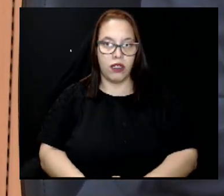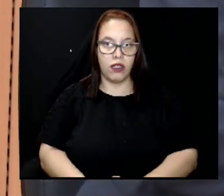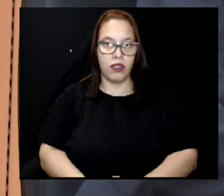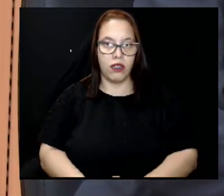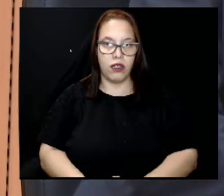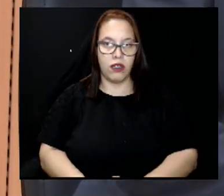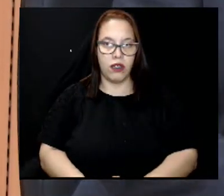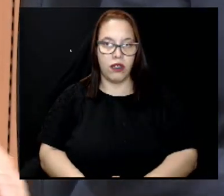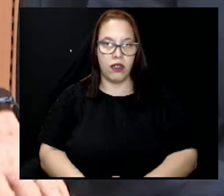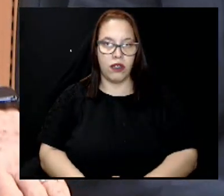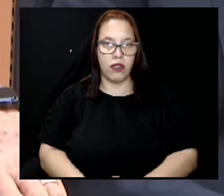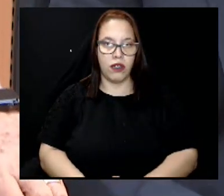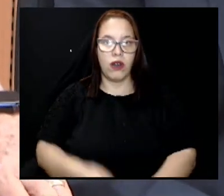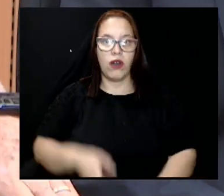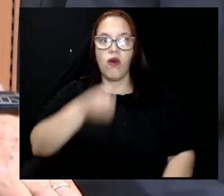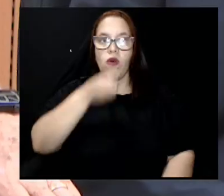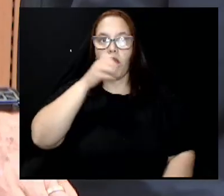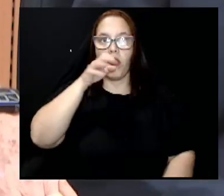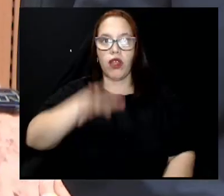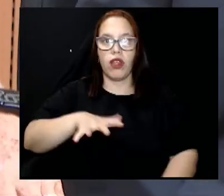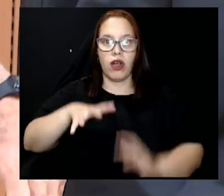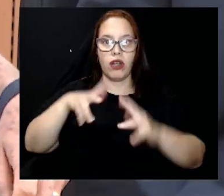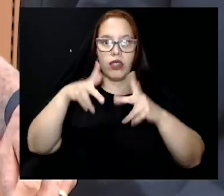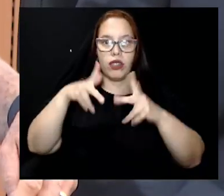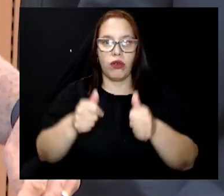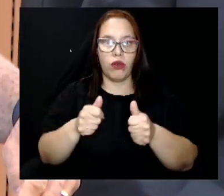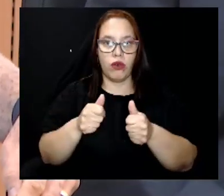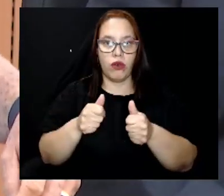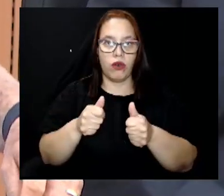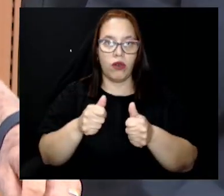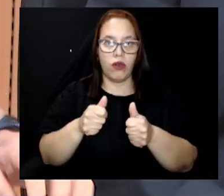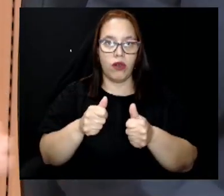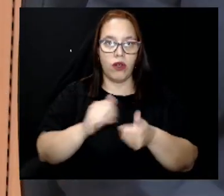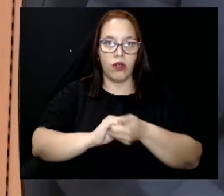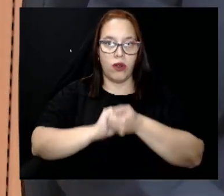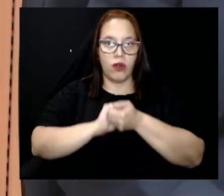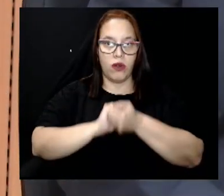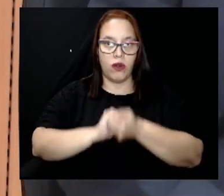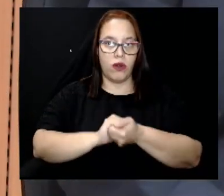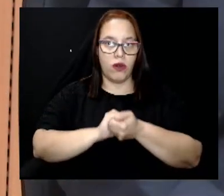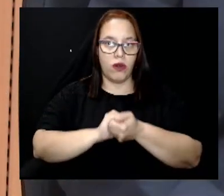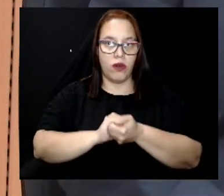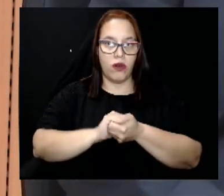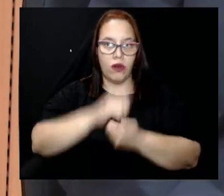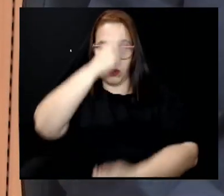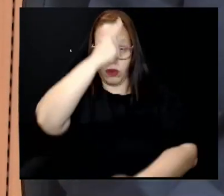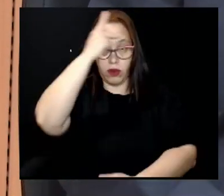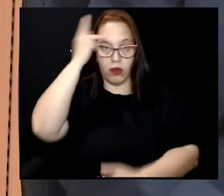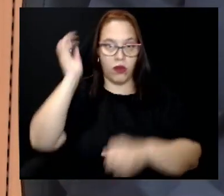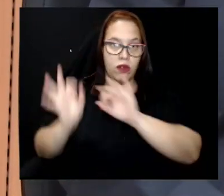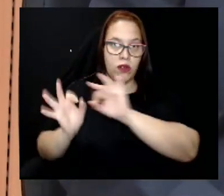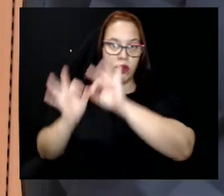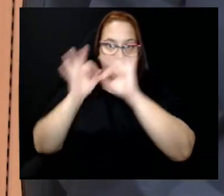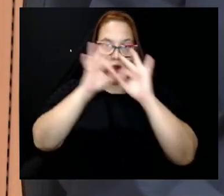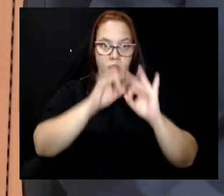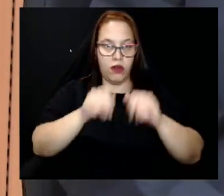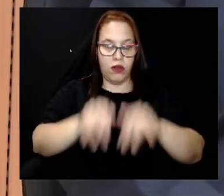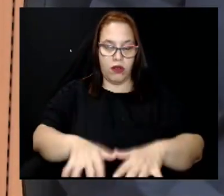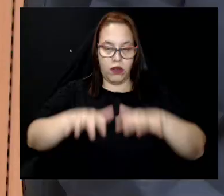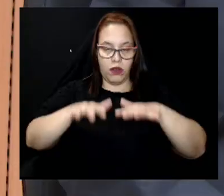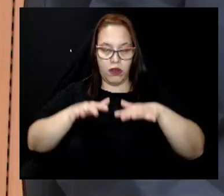Muito boa tarde a todos. Quero saudar as pessoas que nos acompanham aqui nesse plenário, pelas